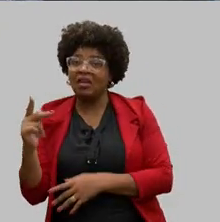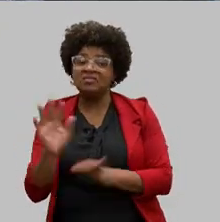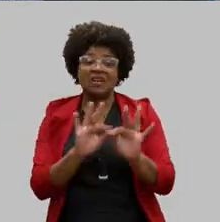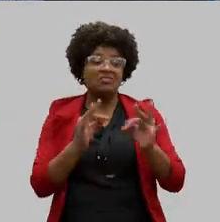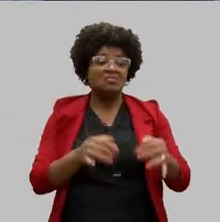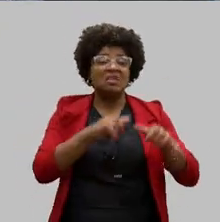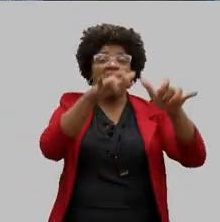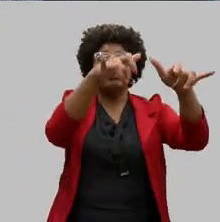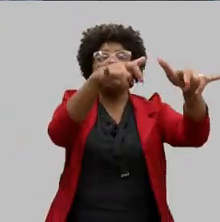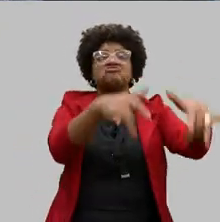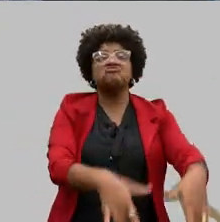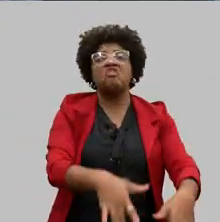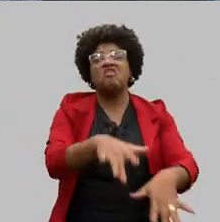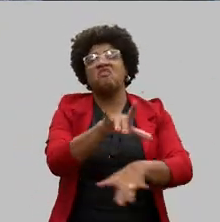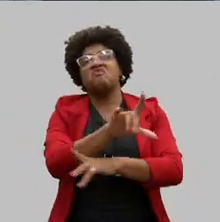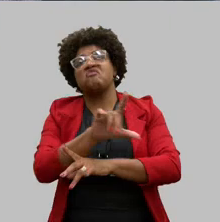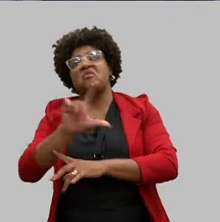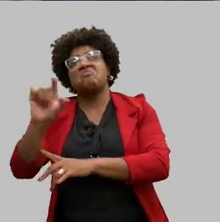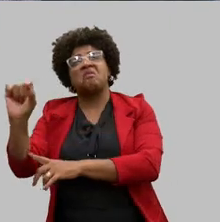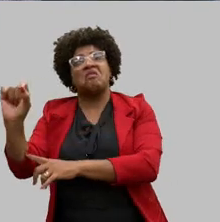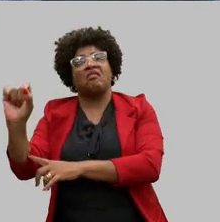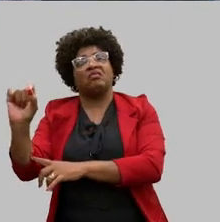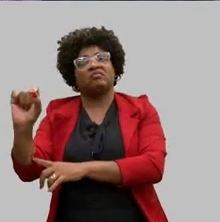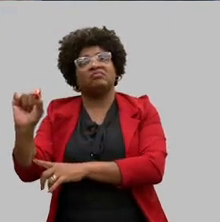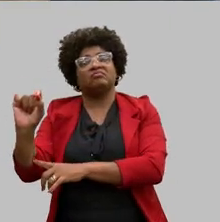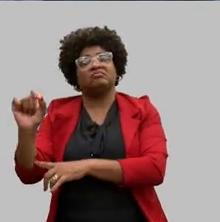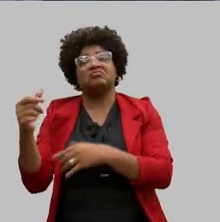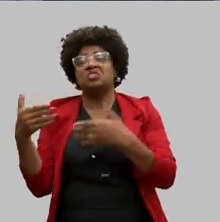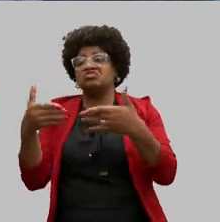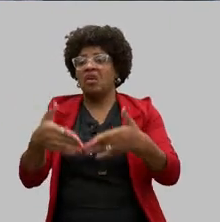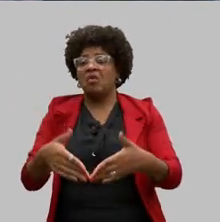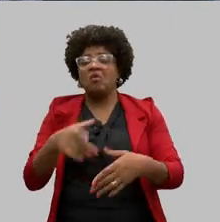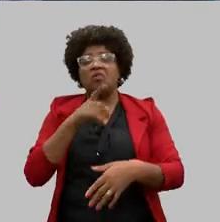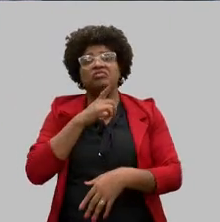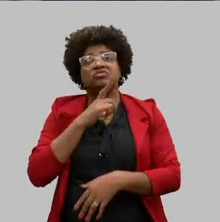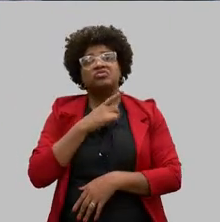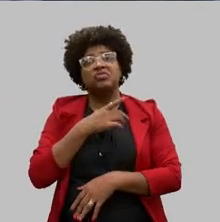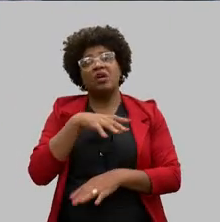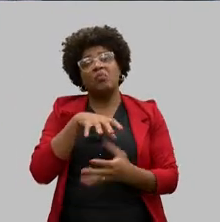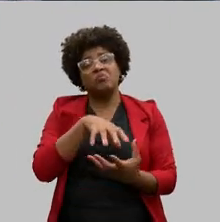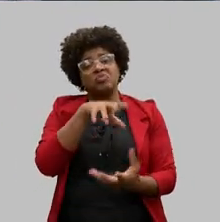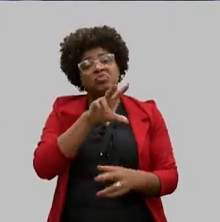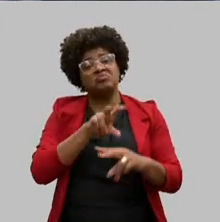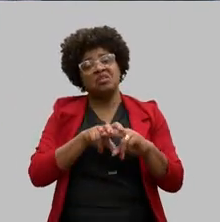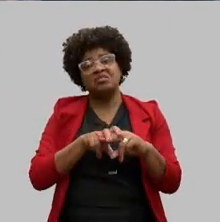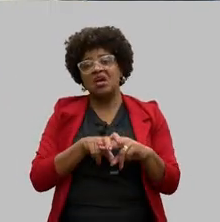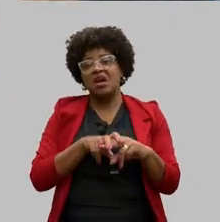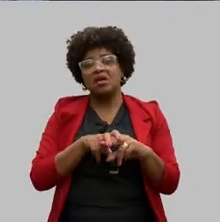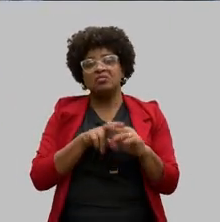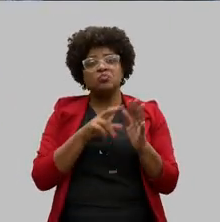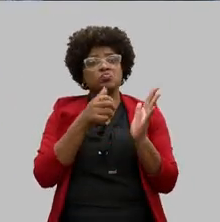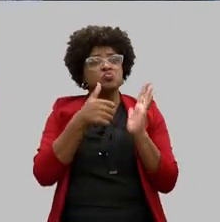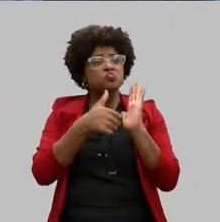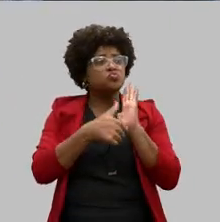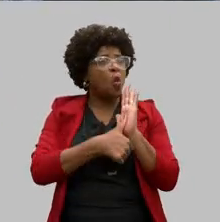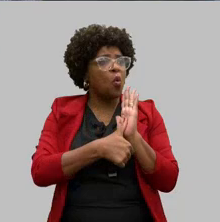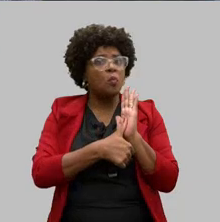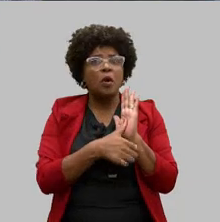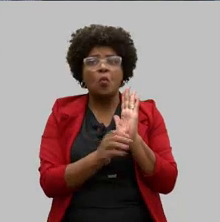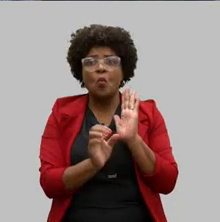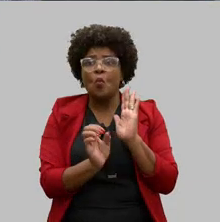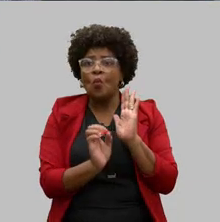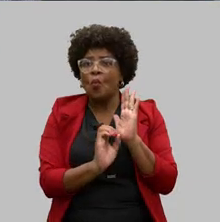eles abre a portão lá o idoso lá sentado n sabe quem que é tem um documento porque se tiver o documento vai atrair a família